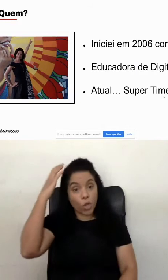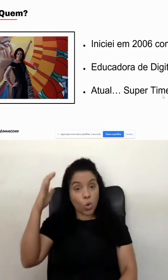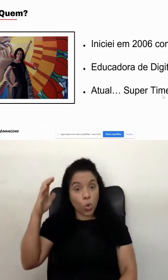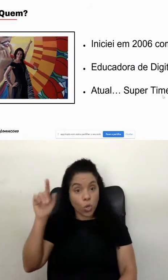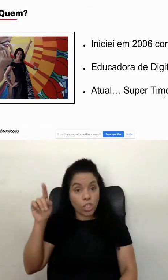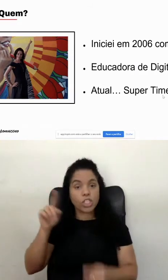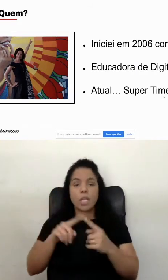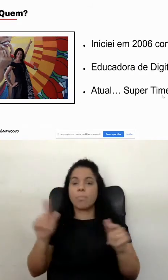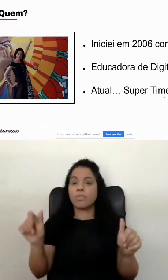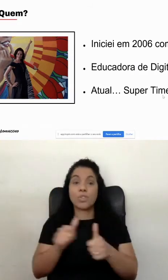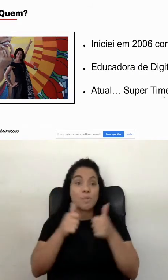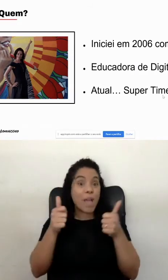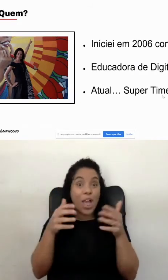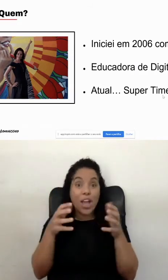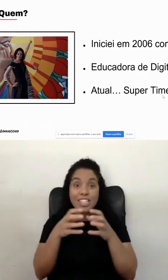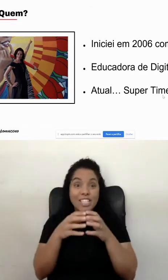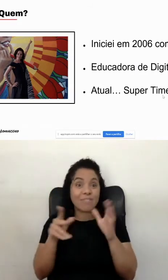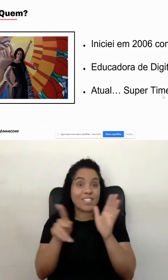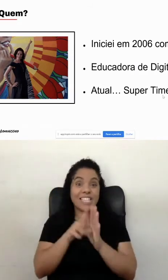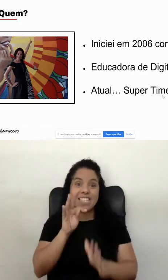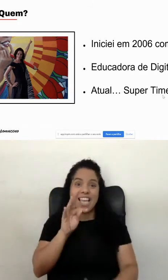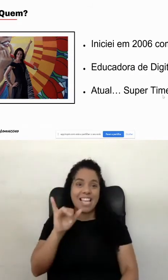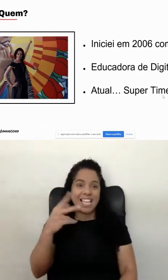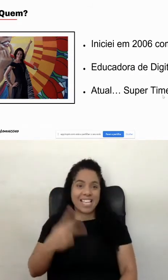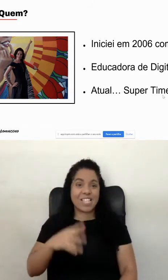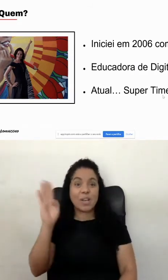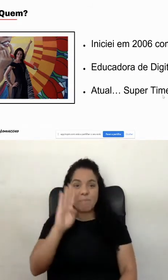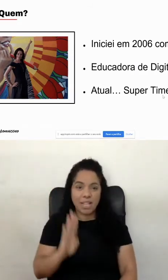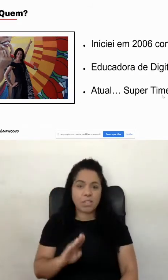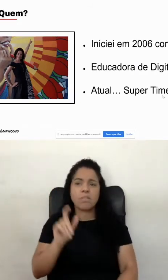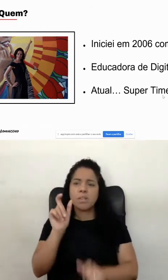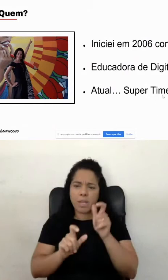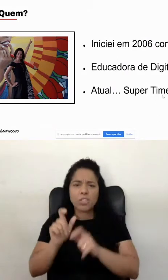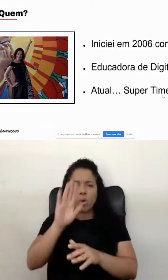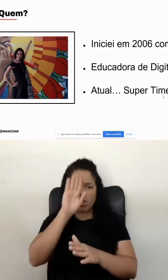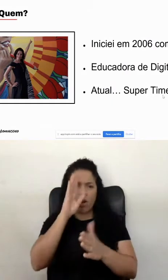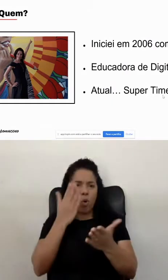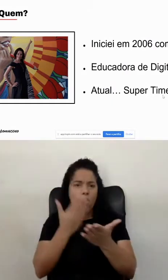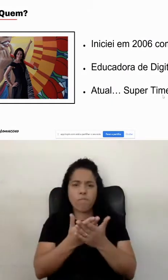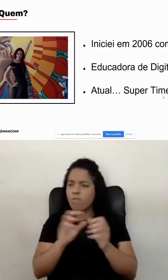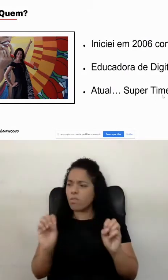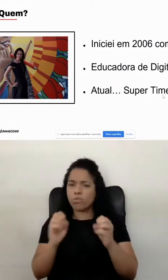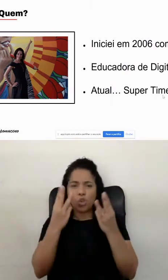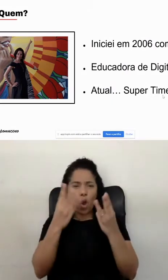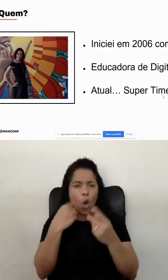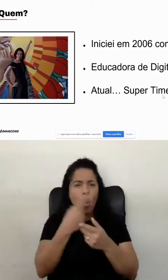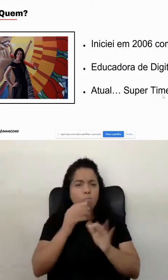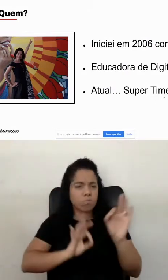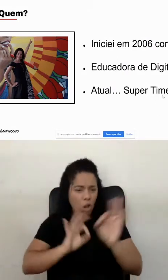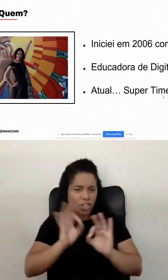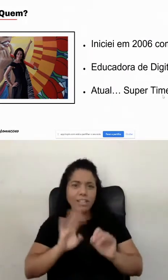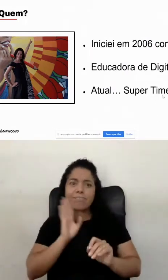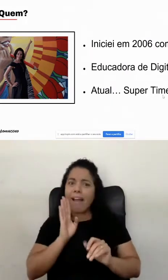que é um dos melhores times de TI do Brasil. São pessoas que eu confio e que são show de bola, um projeto super